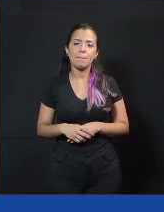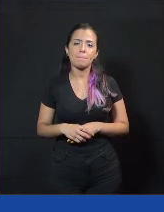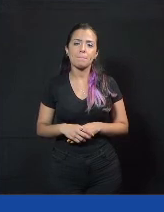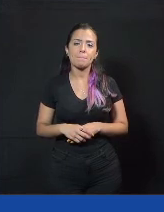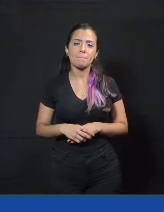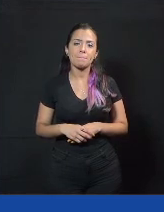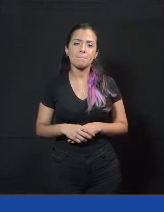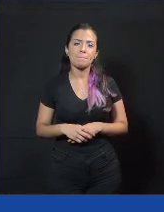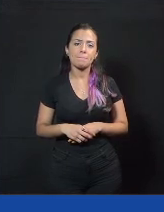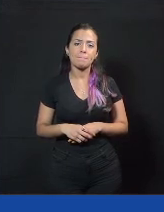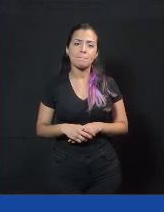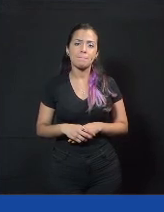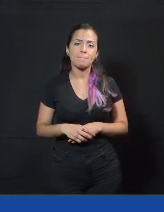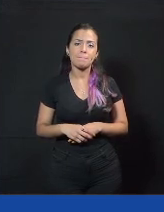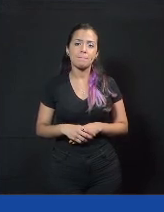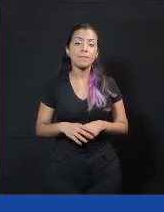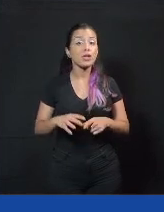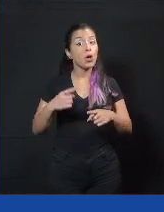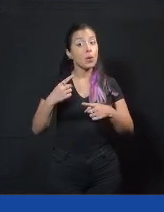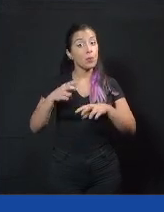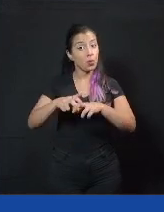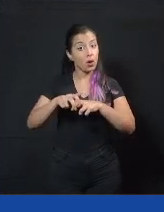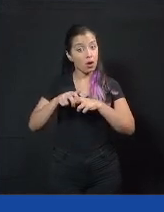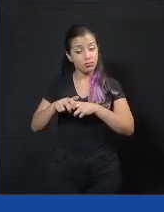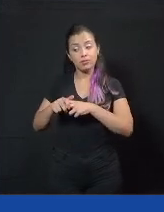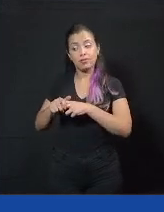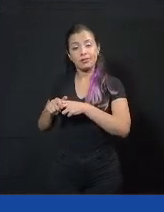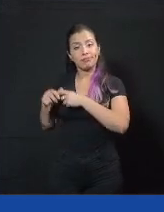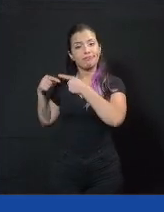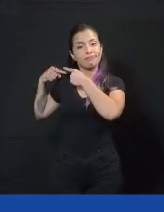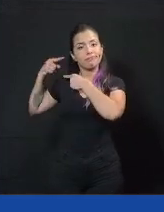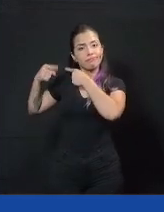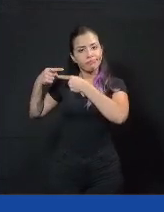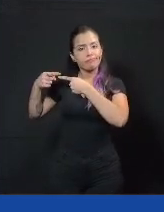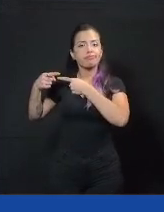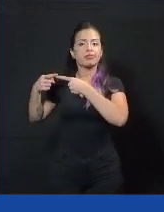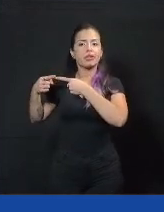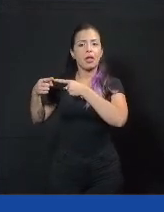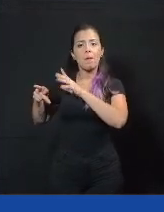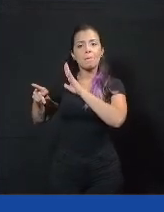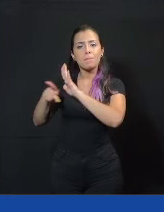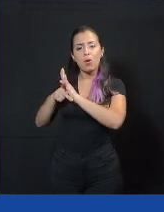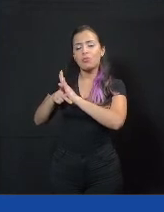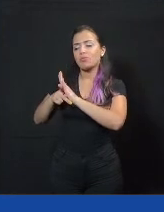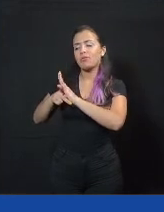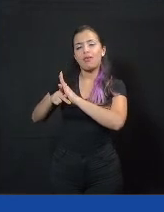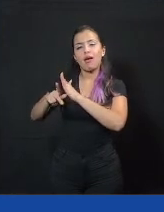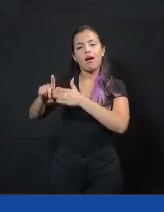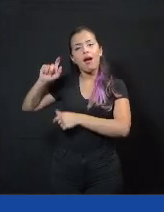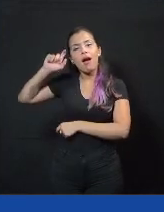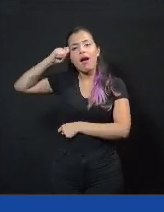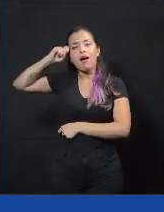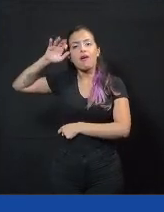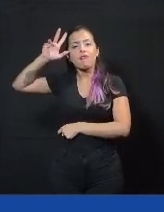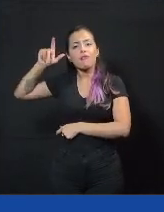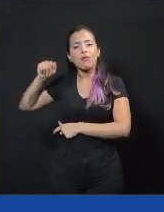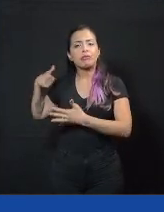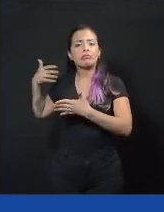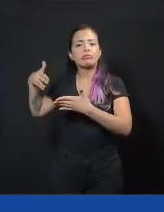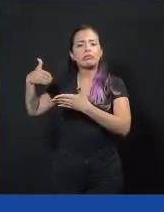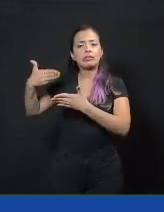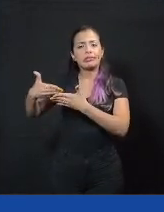descendência africana, que não carregassem características lidas como marcadores raciais,